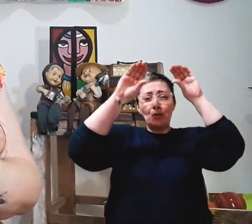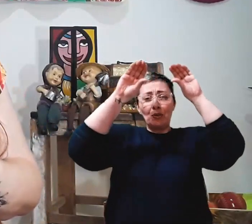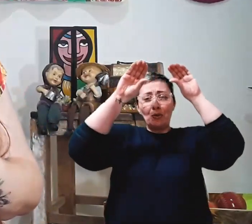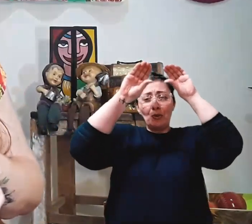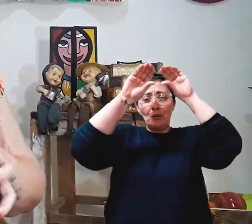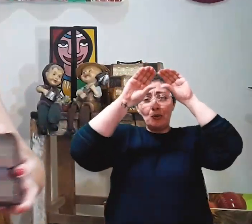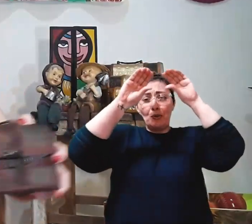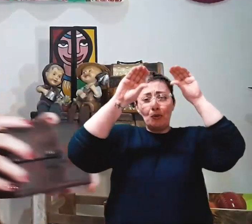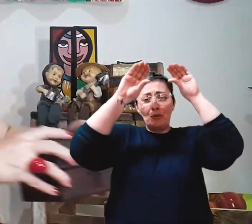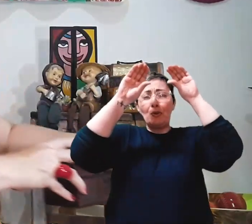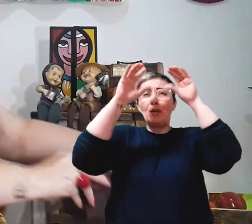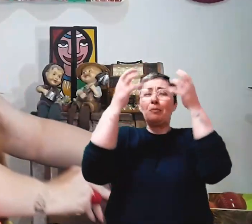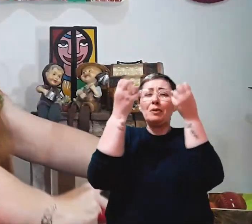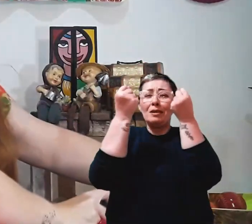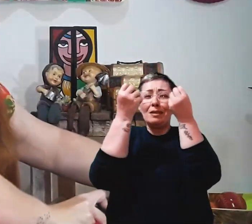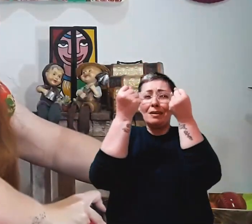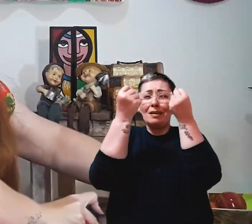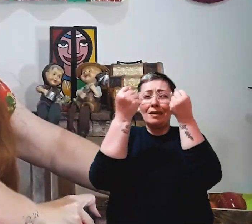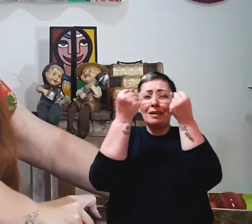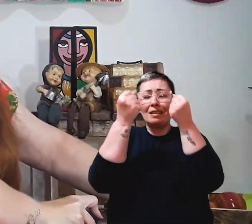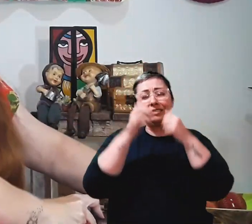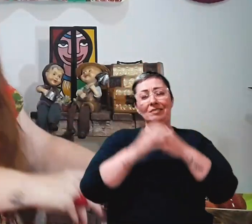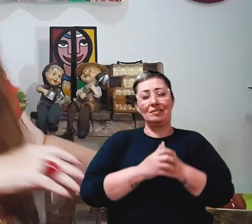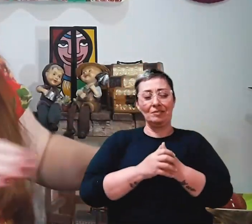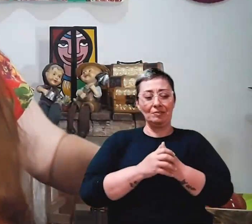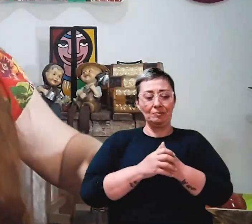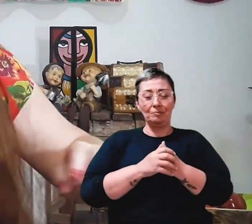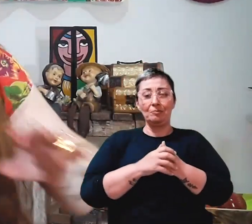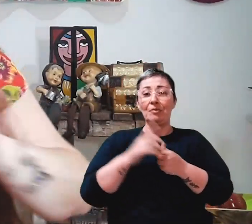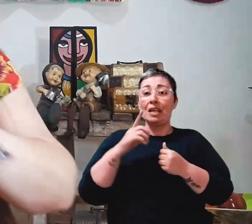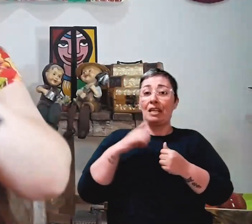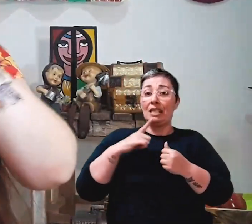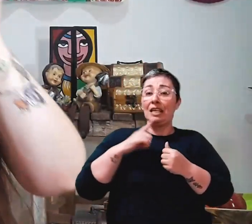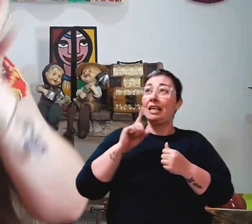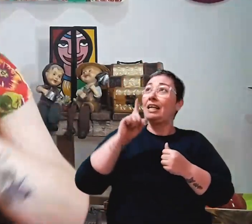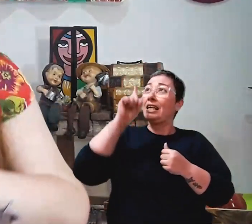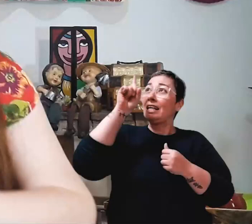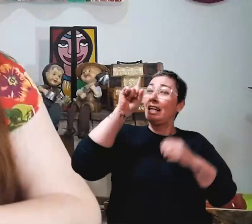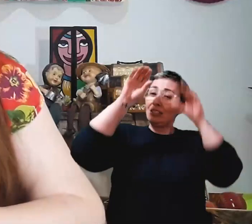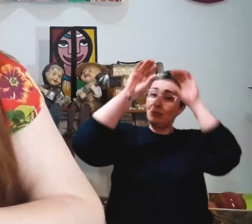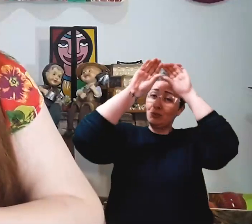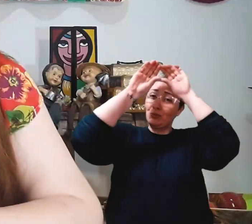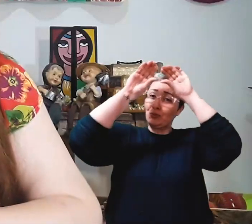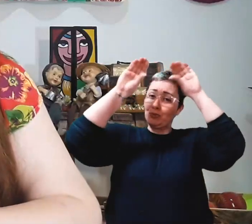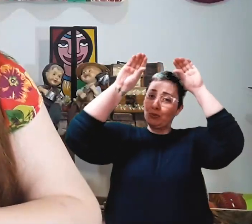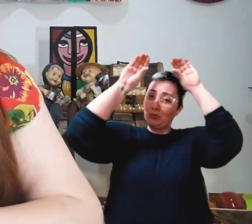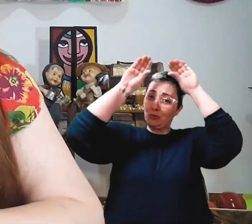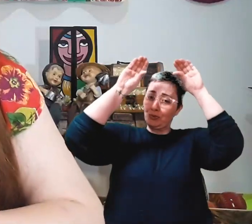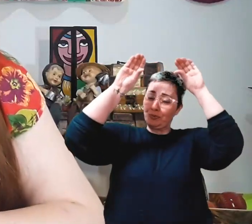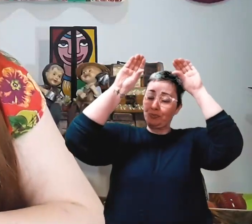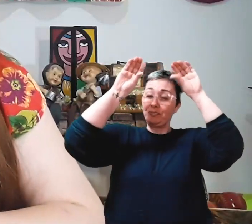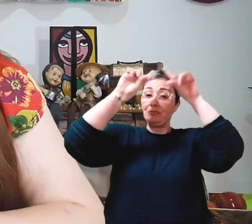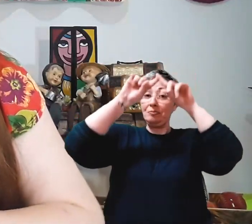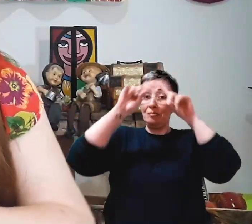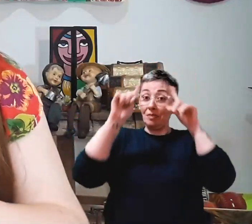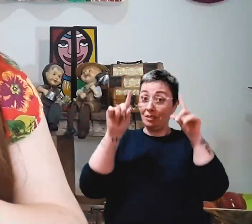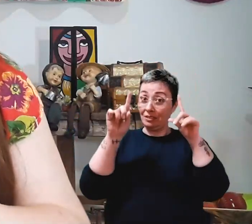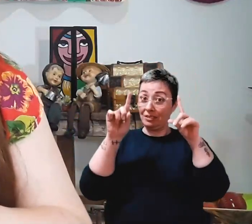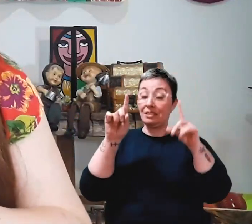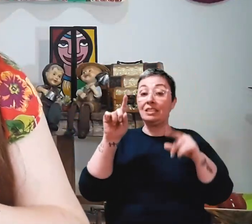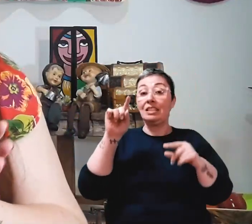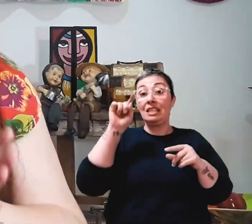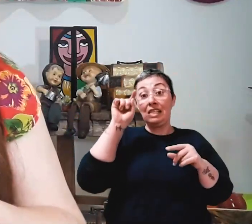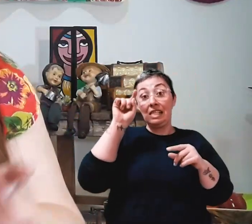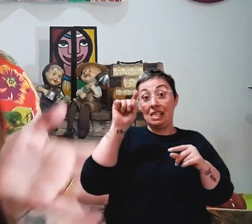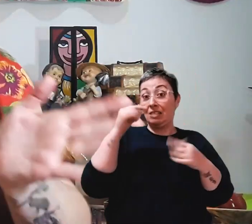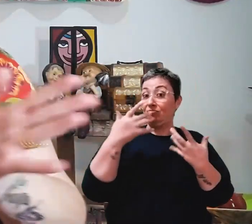pequenininha, toda branquinha, que vivia lá no alto céu. Mas ela